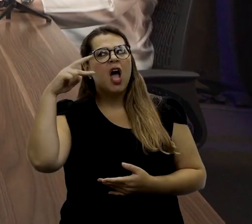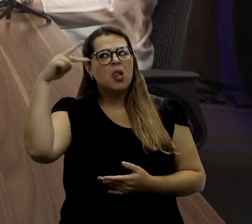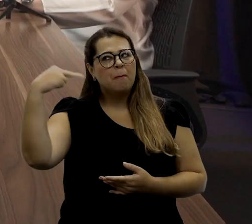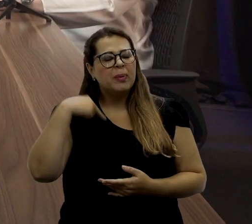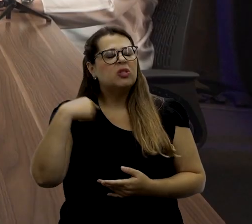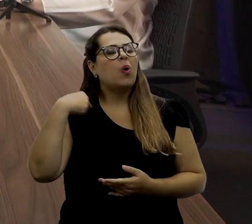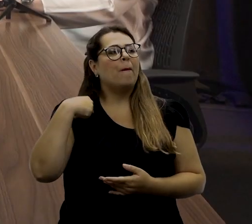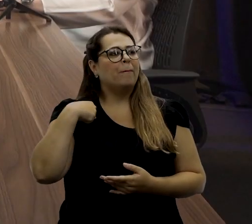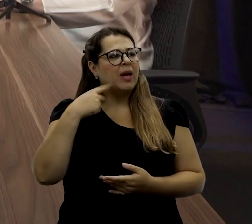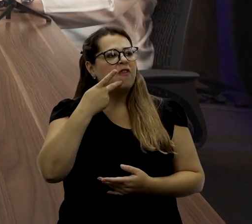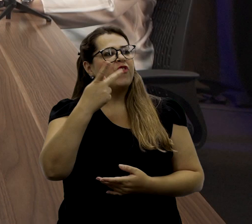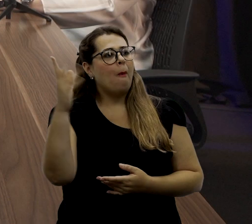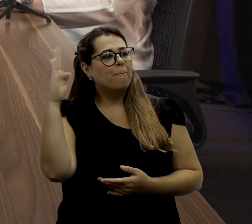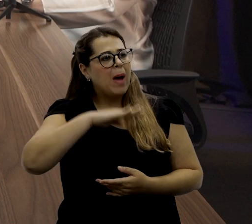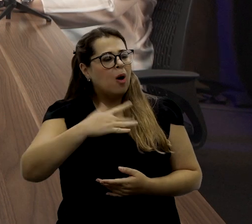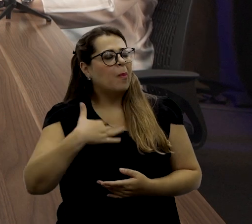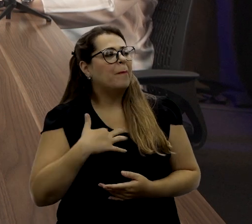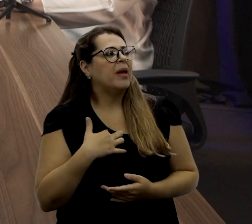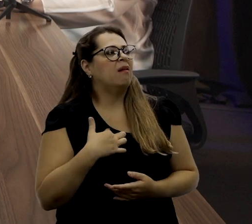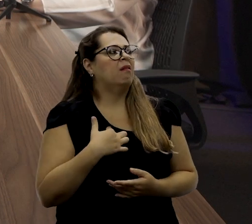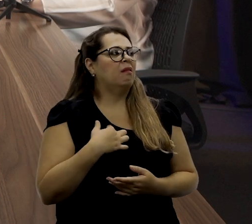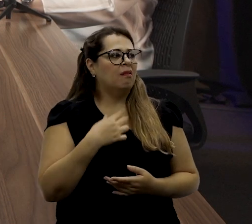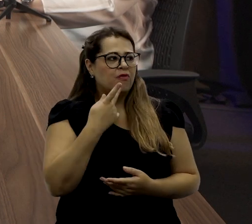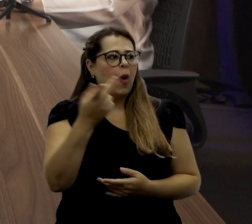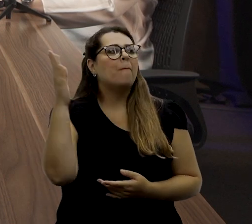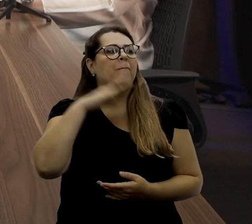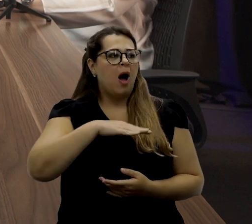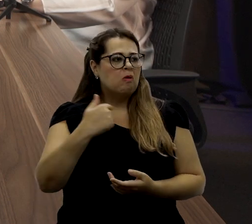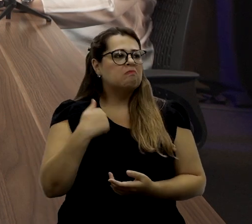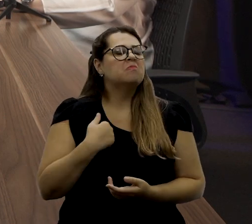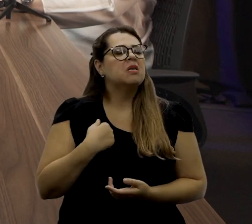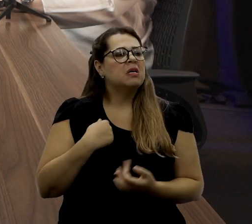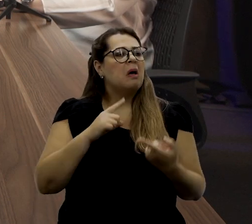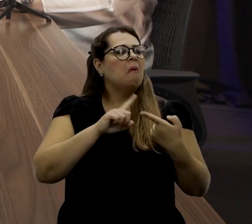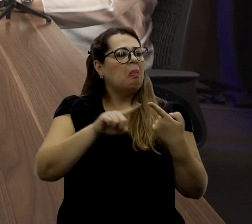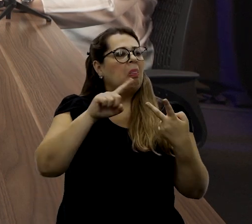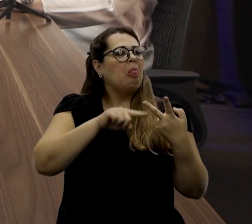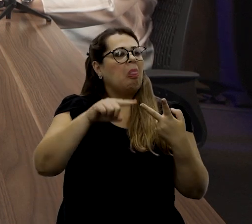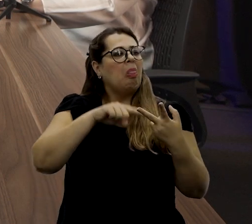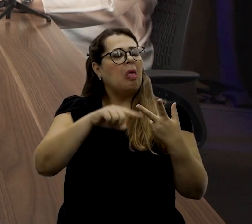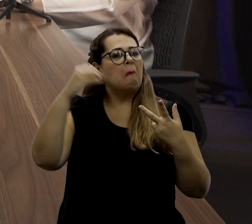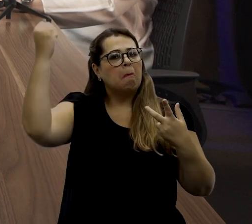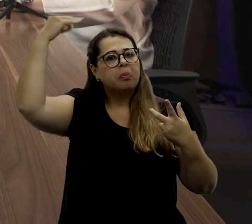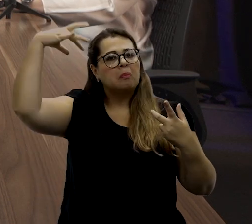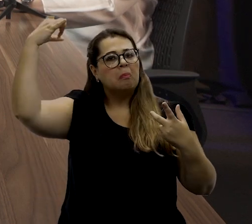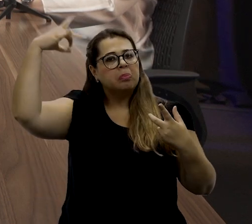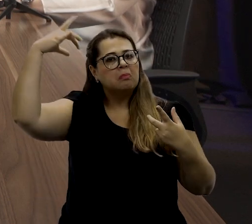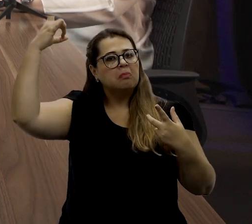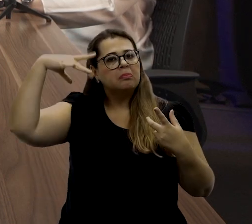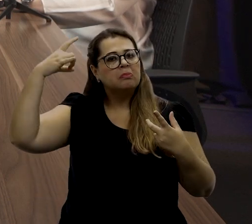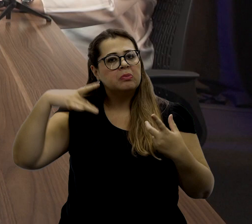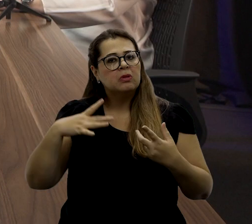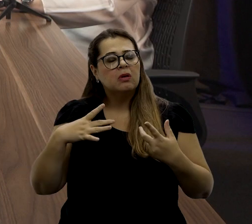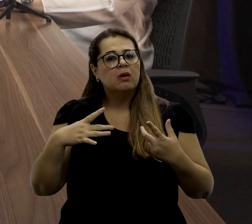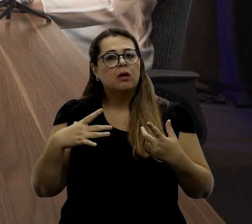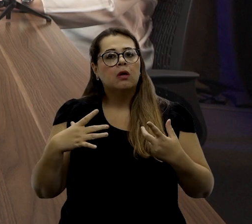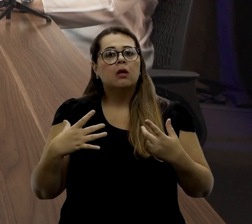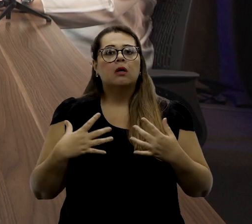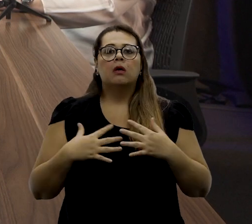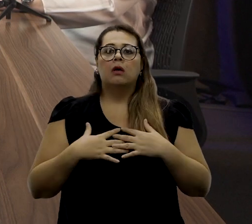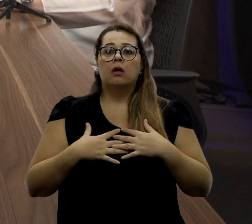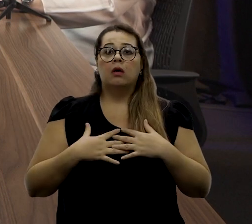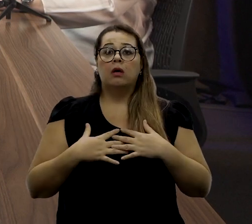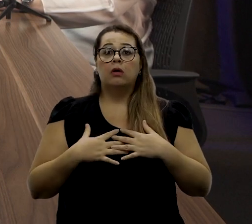mundo pensando a gente, falando mal da gente, e a gente começa a querer também atender às demandas